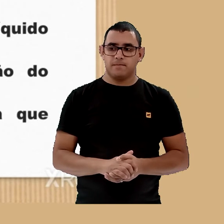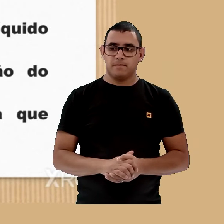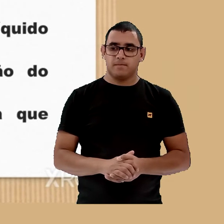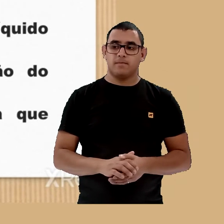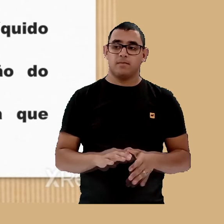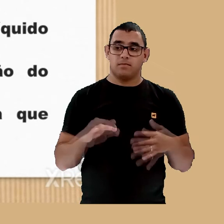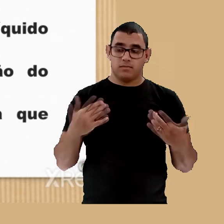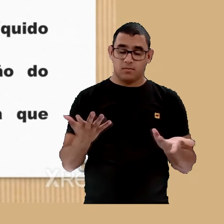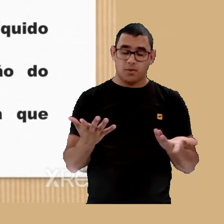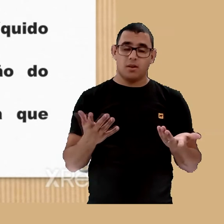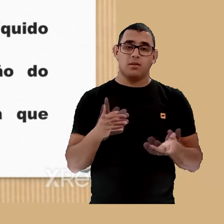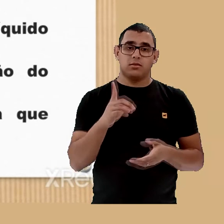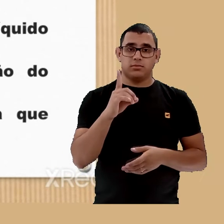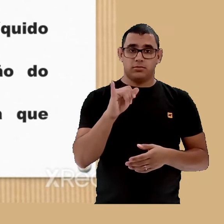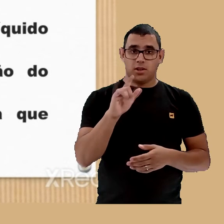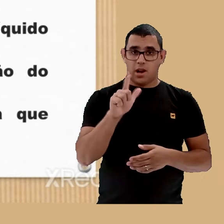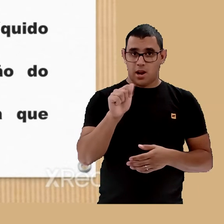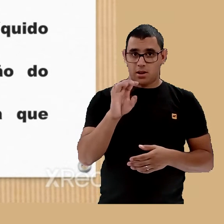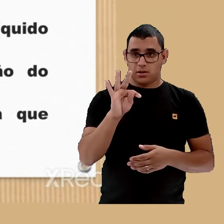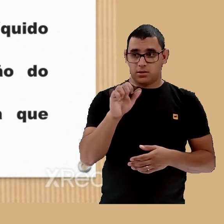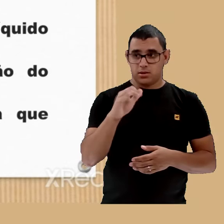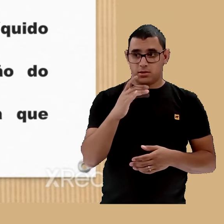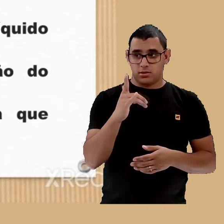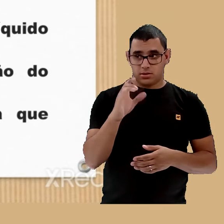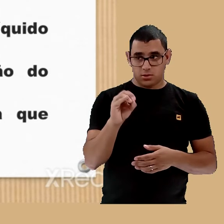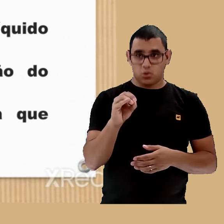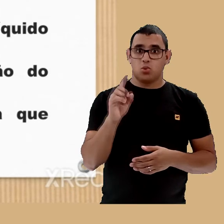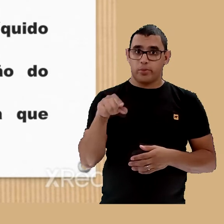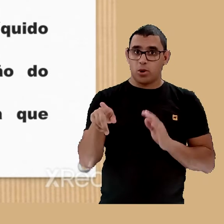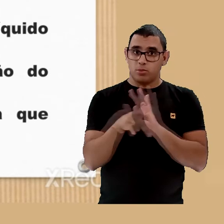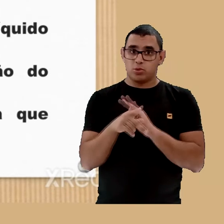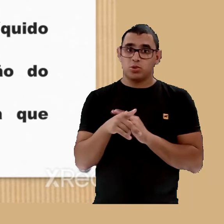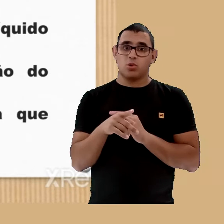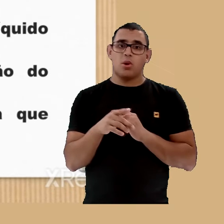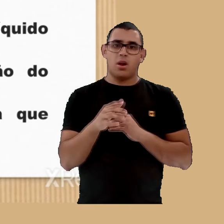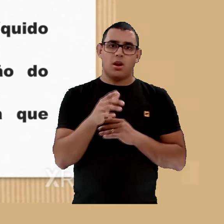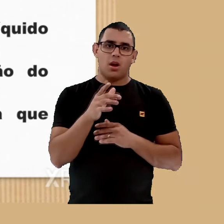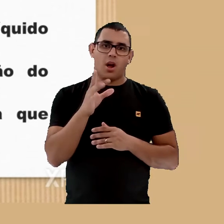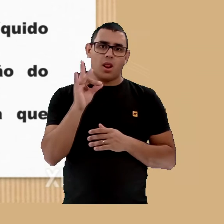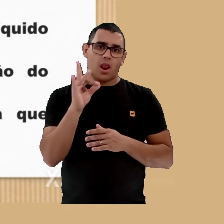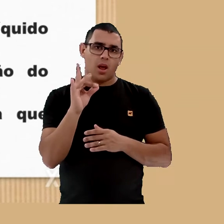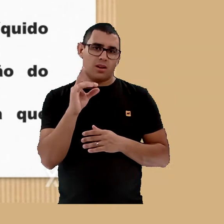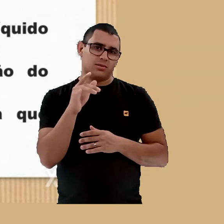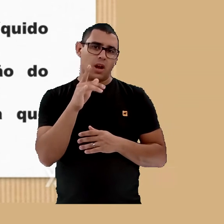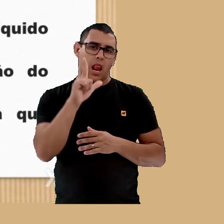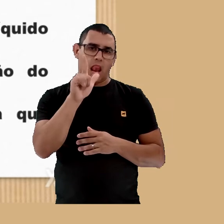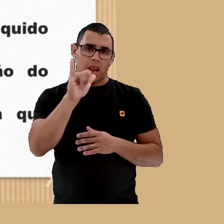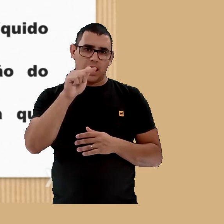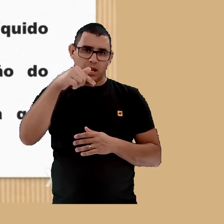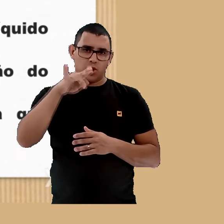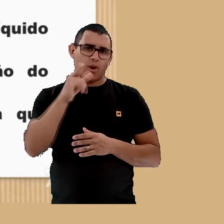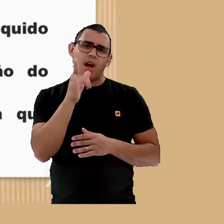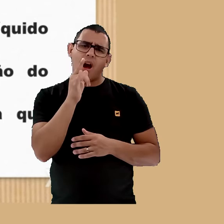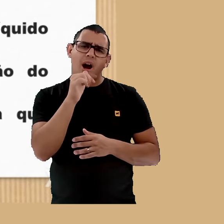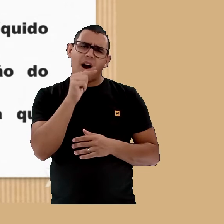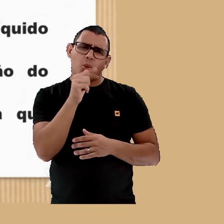A dilatação dos líquidos. Os líquidos eles podem sofrer dilatação térmica também, assim como os sólidos. E nós temos que